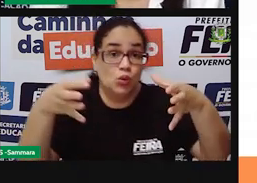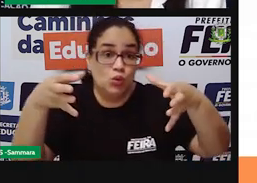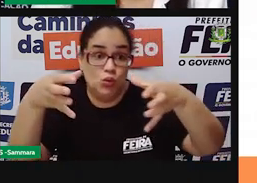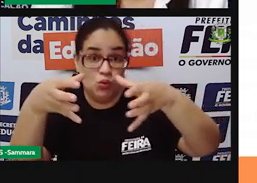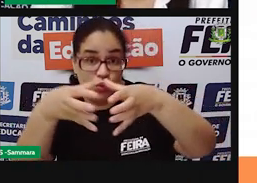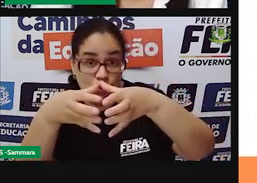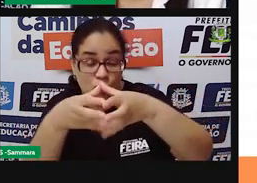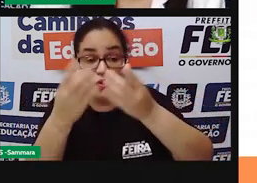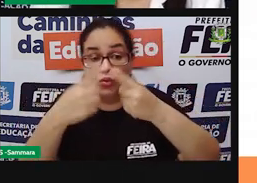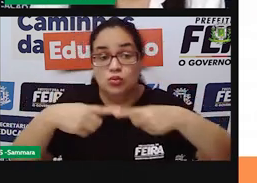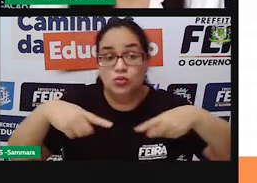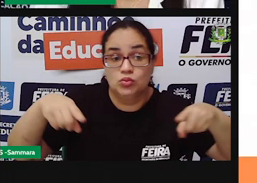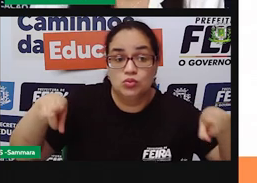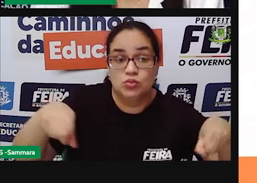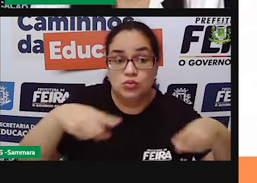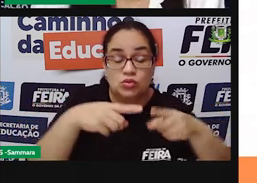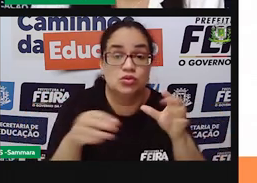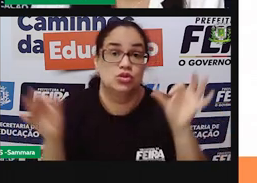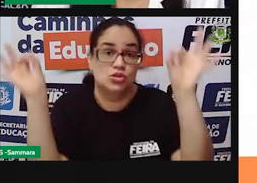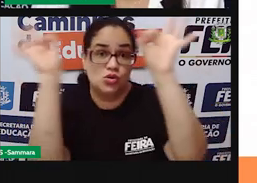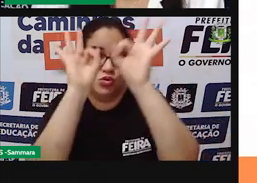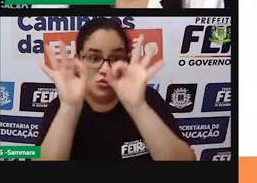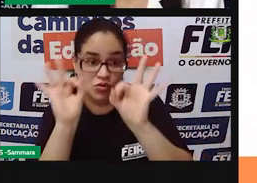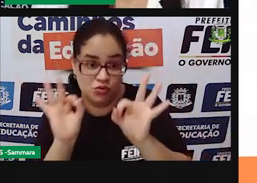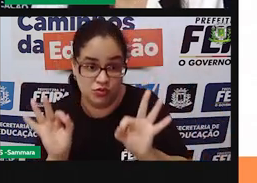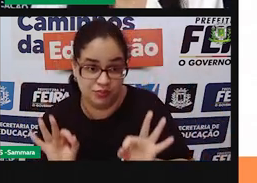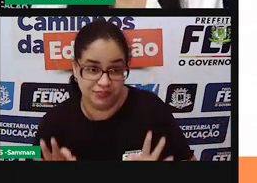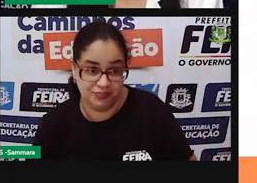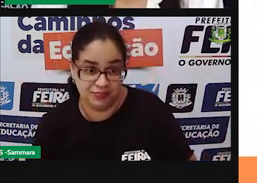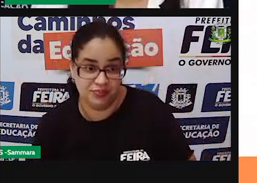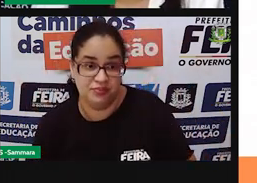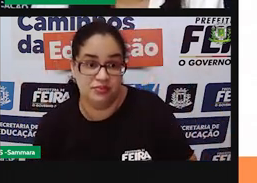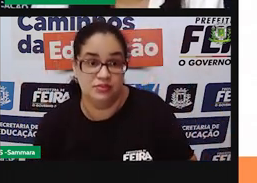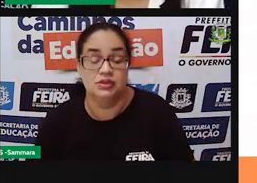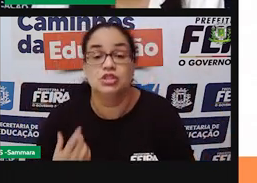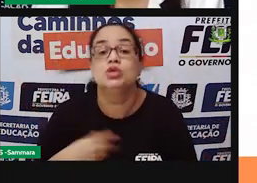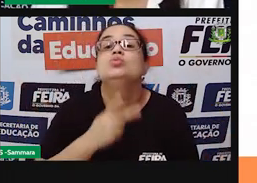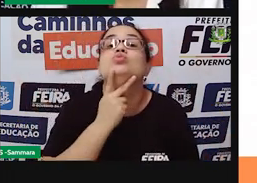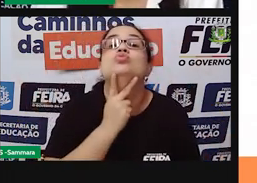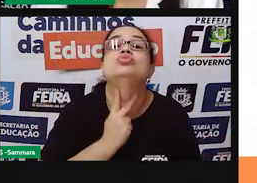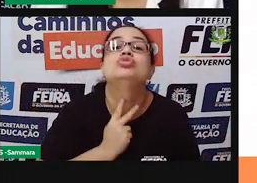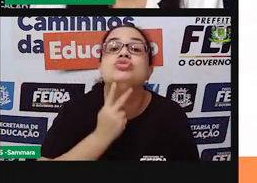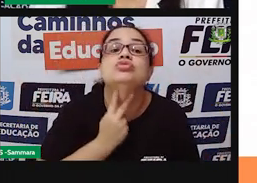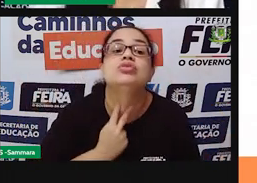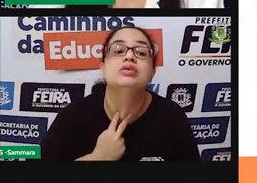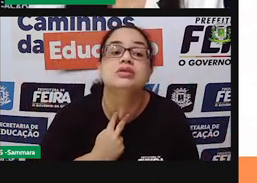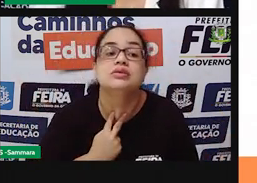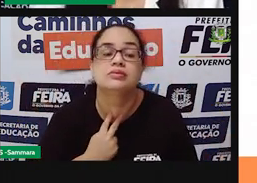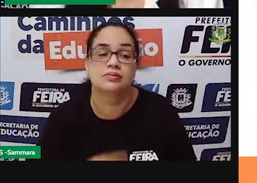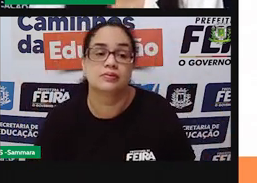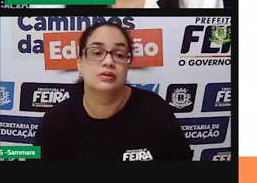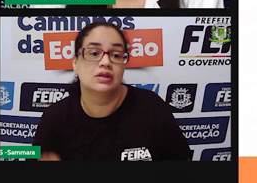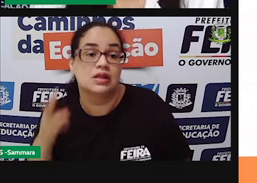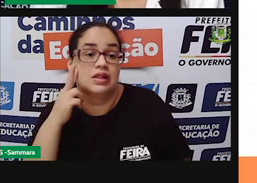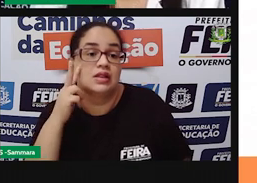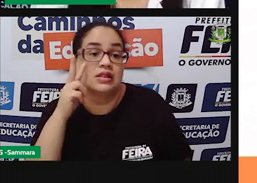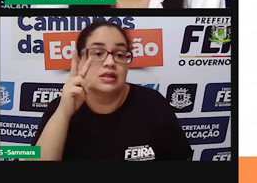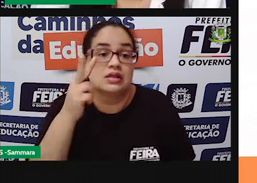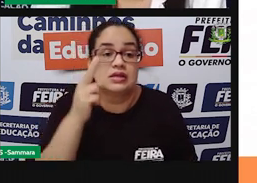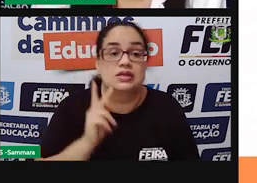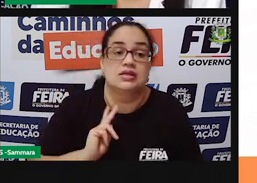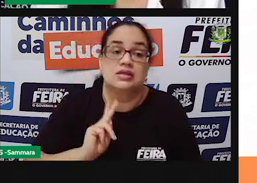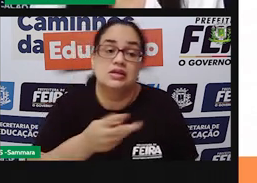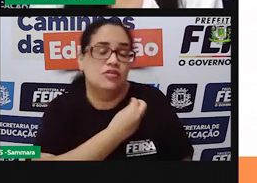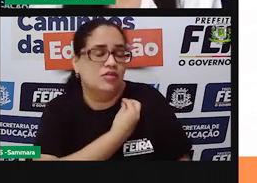de cantores que são organizados de acordo aí ao tipo de voz que cada um tem. E aí são frequentes